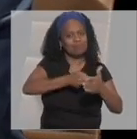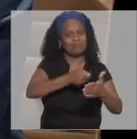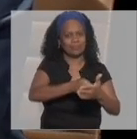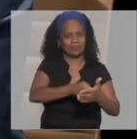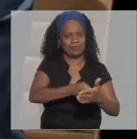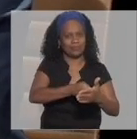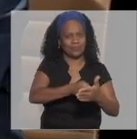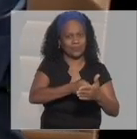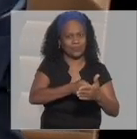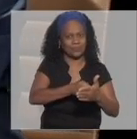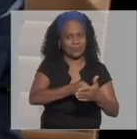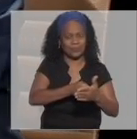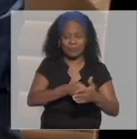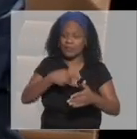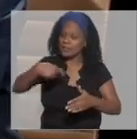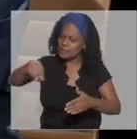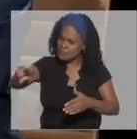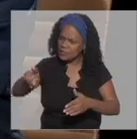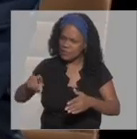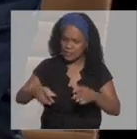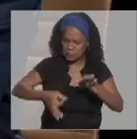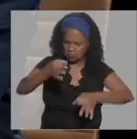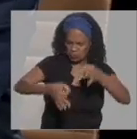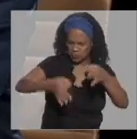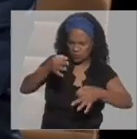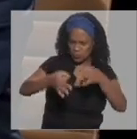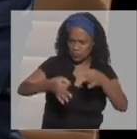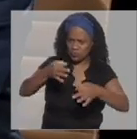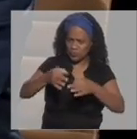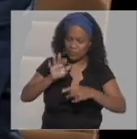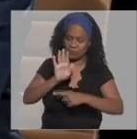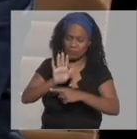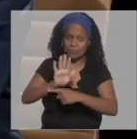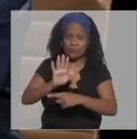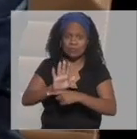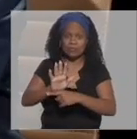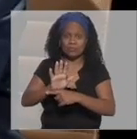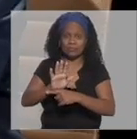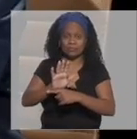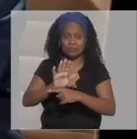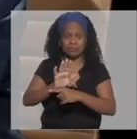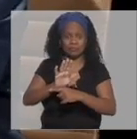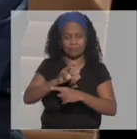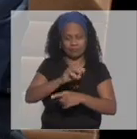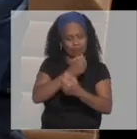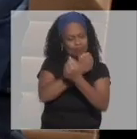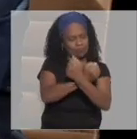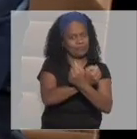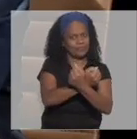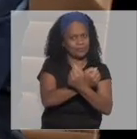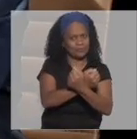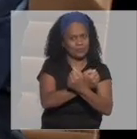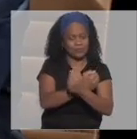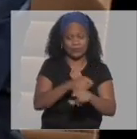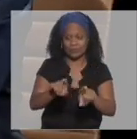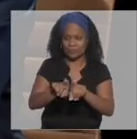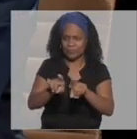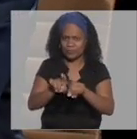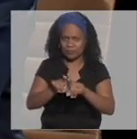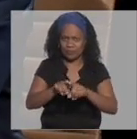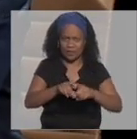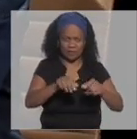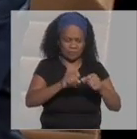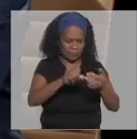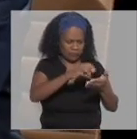com ele ia defendia nos tribunais né é inclusive ele